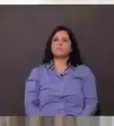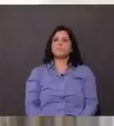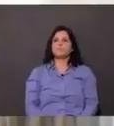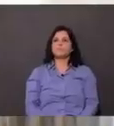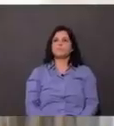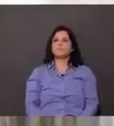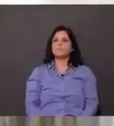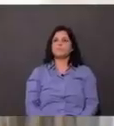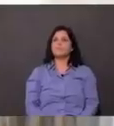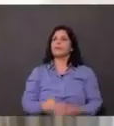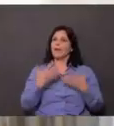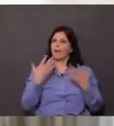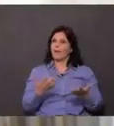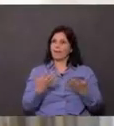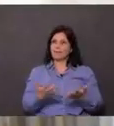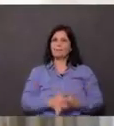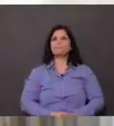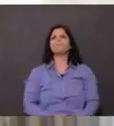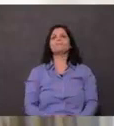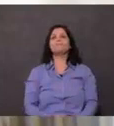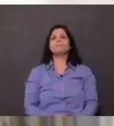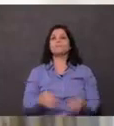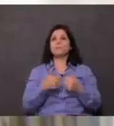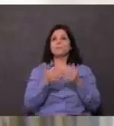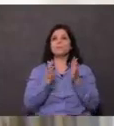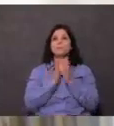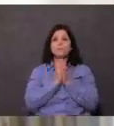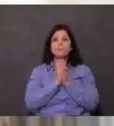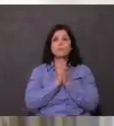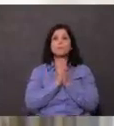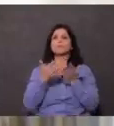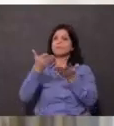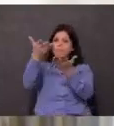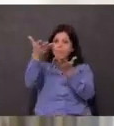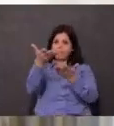Now, e agora, convido a todos para